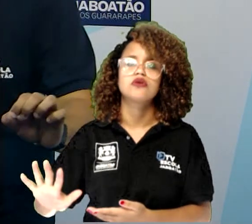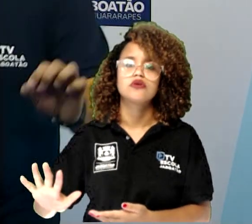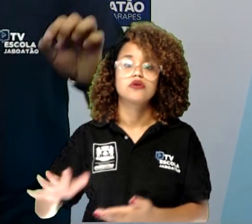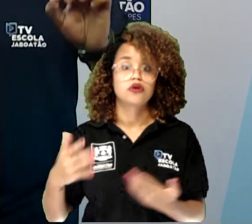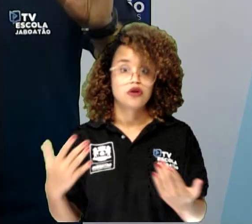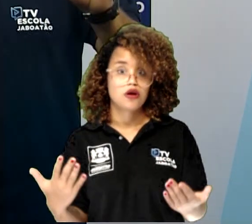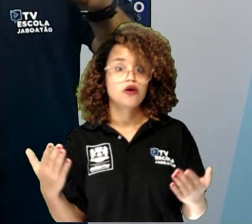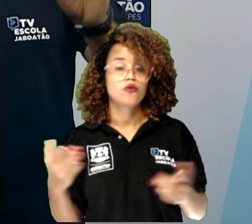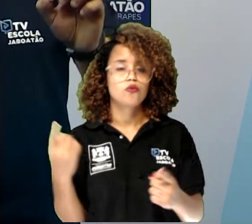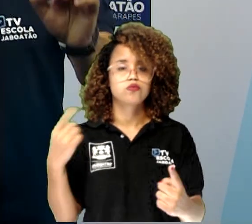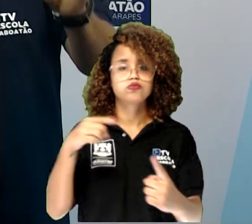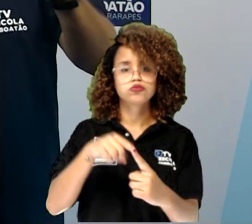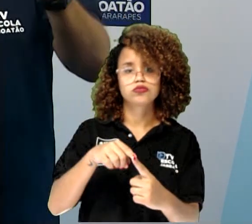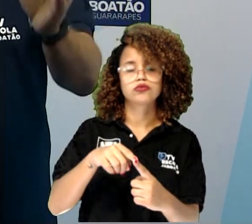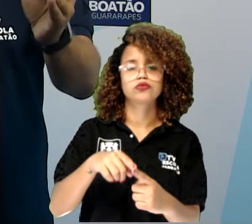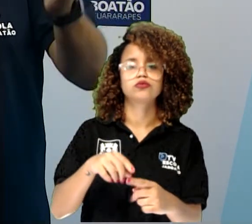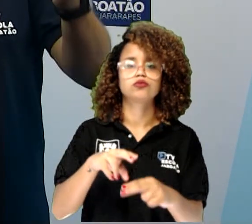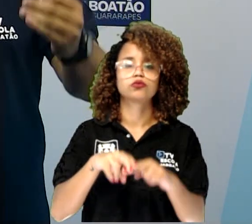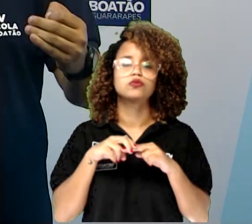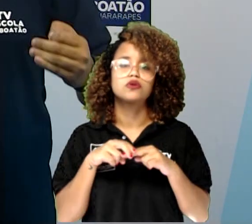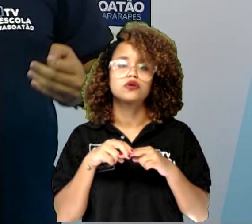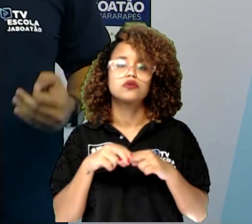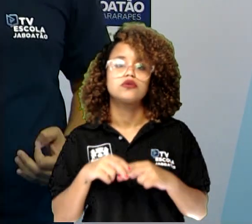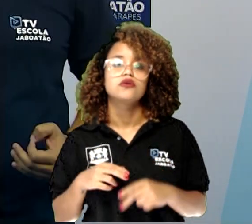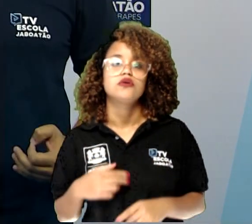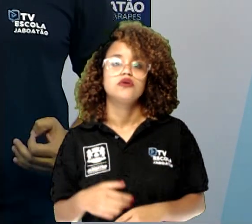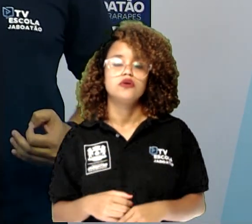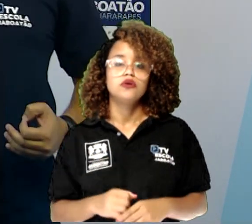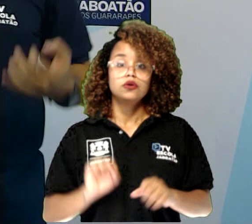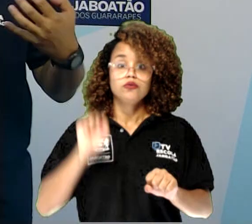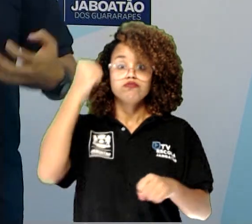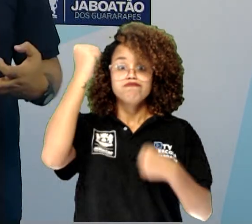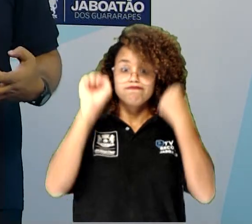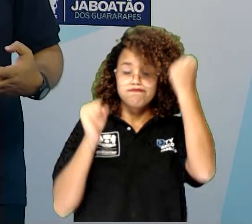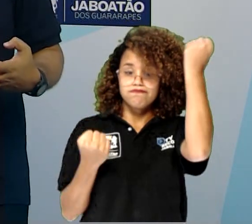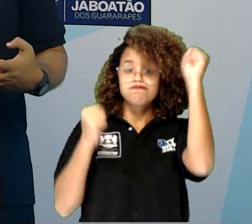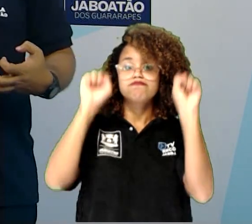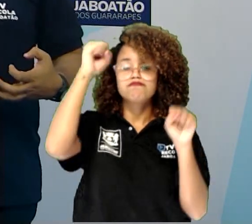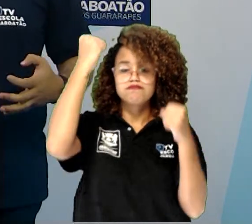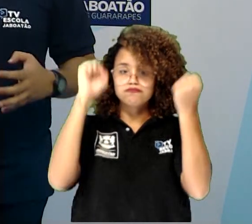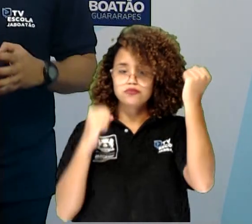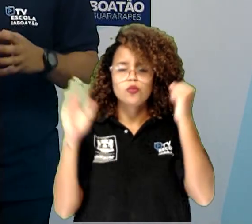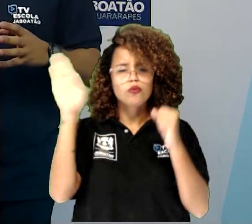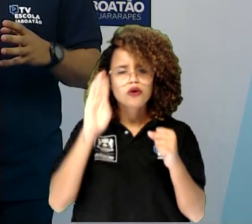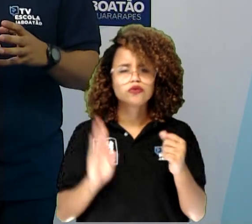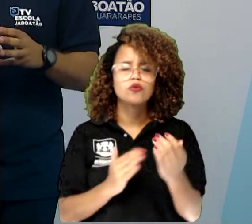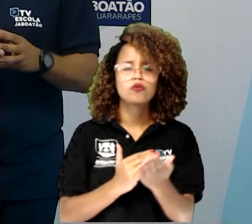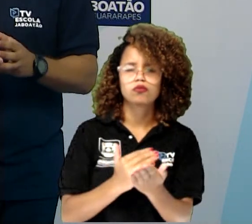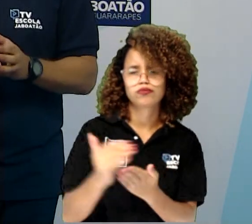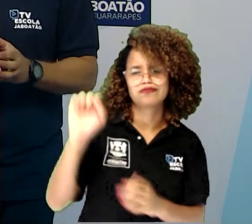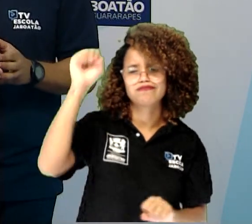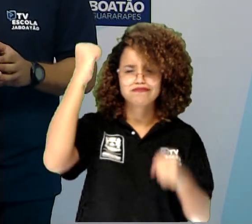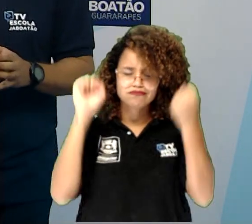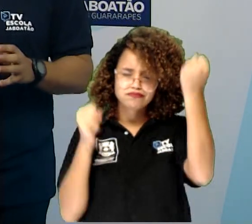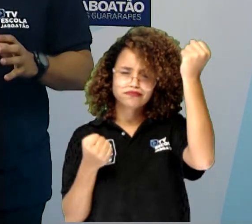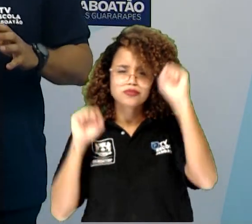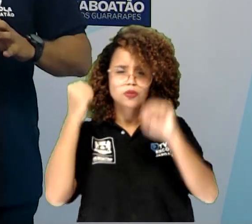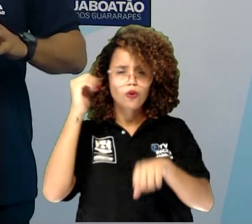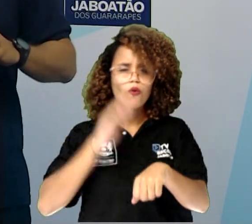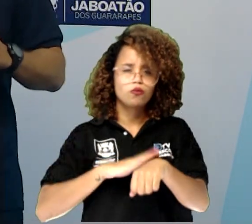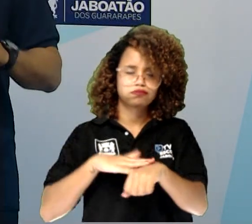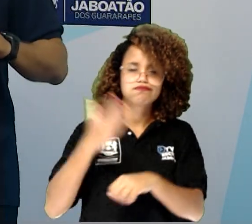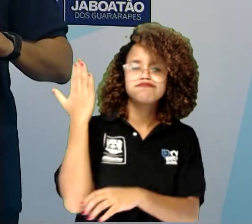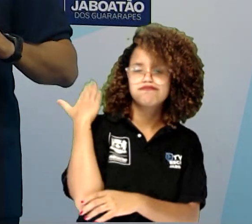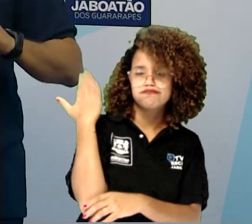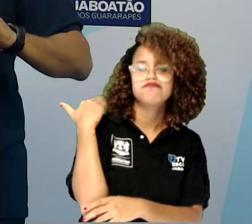a causa. O processo de industrialização. O Brasil começa a se industrializar aí durante esse período e